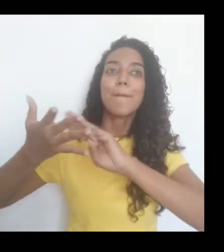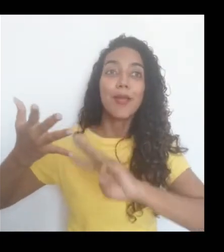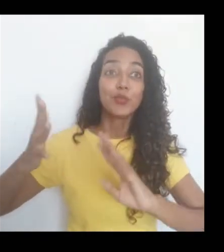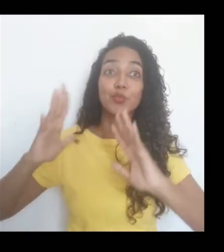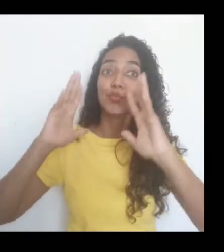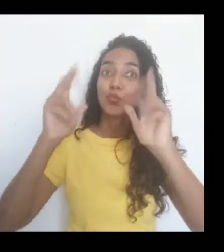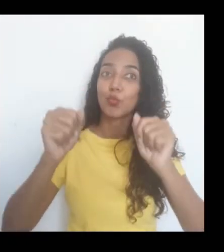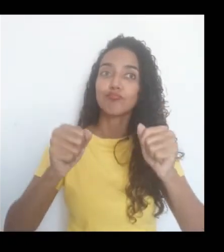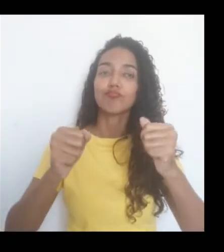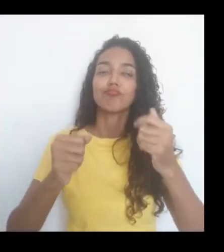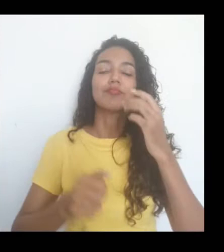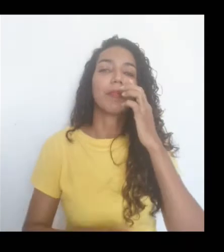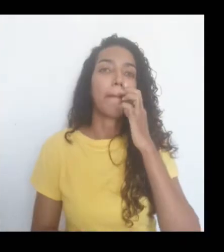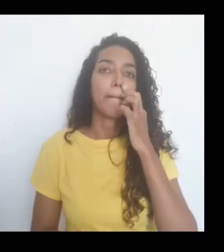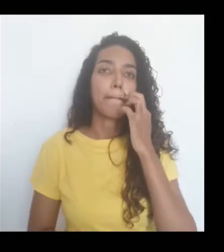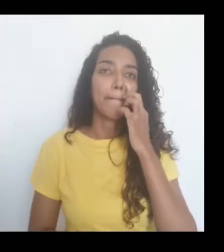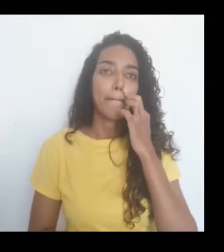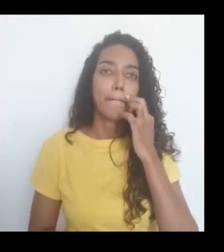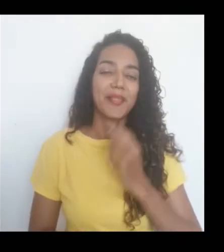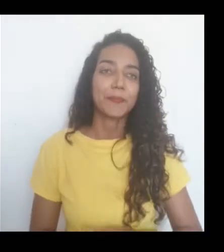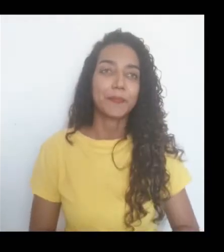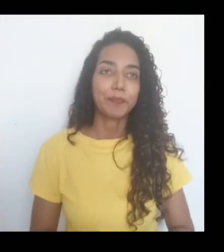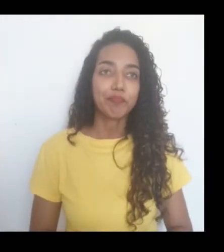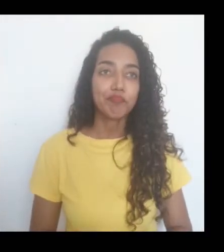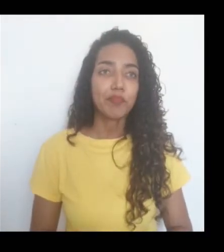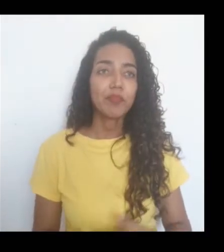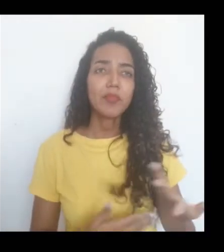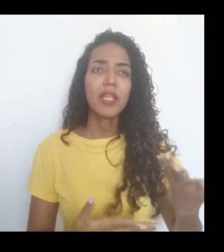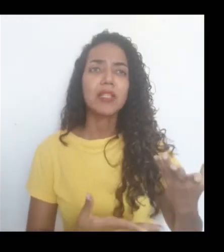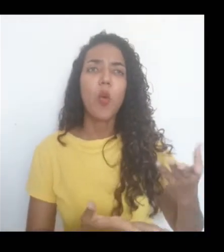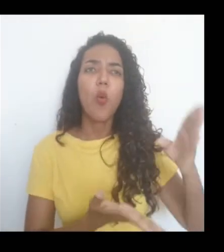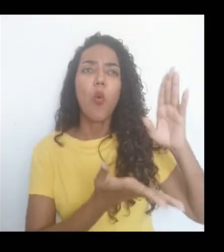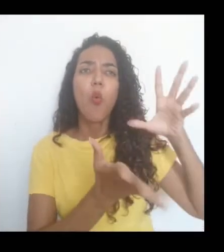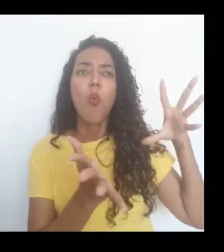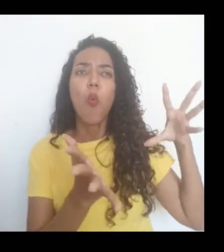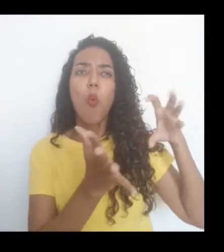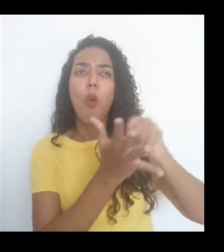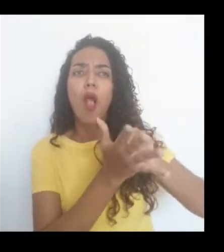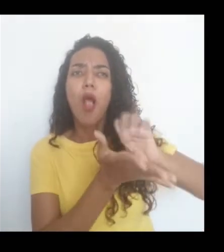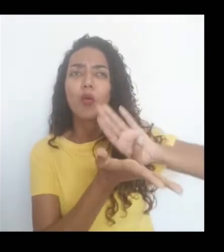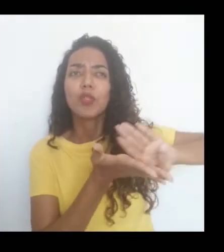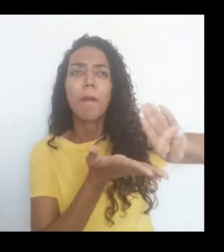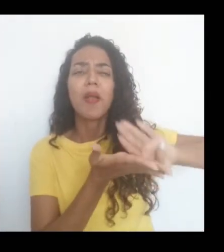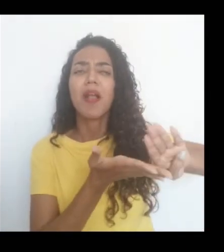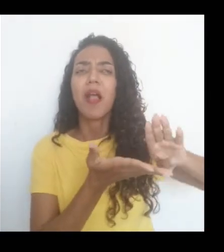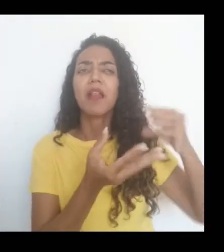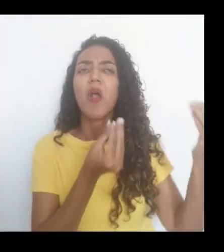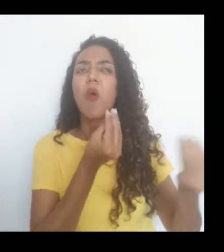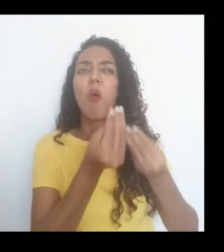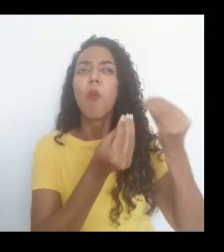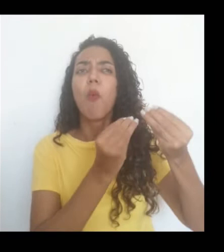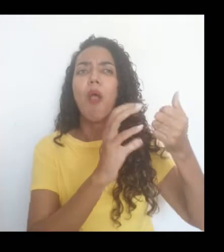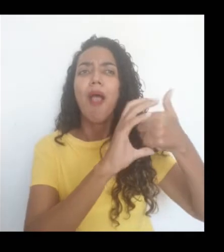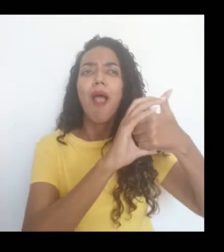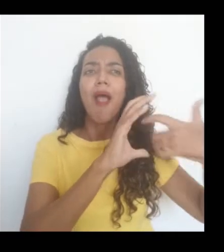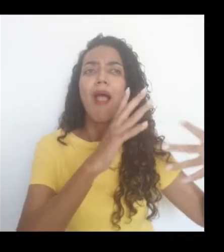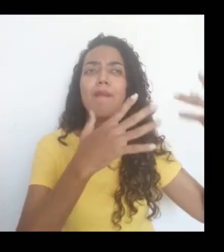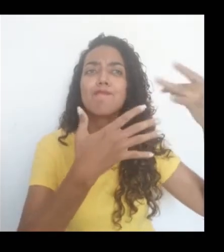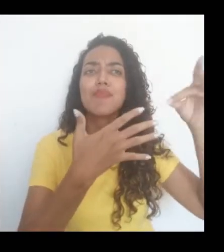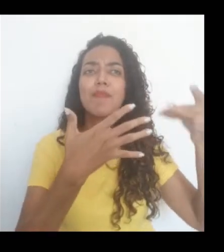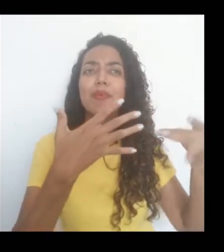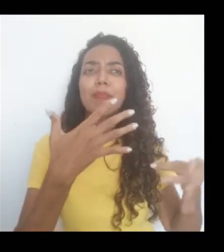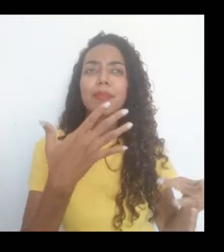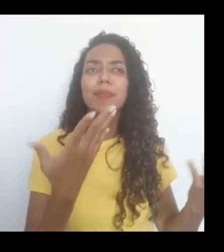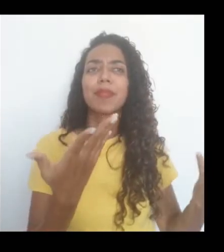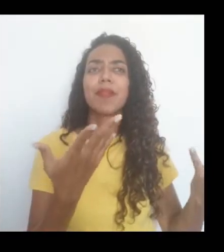os atributos e métodos de uma conta bancária? Quais seriam os dados que uma conta bancária possui? Ou as